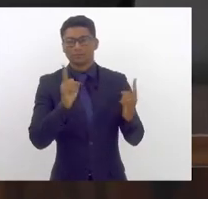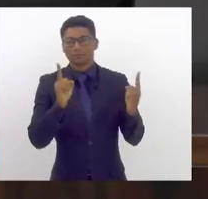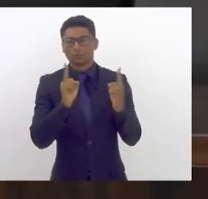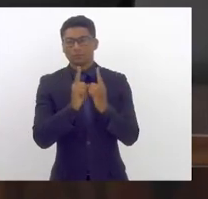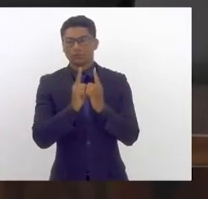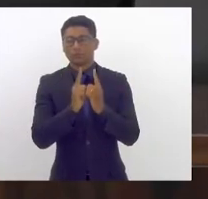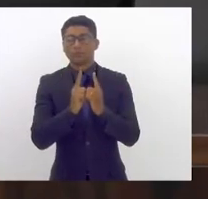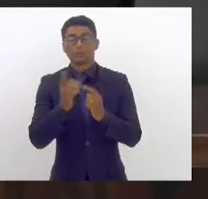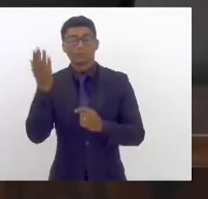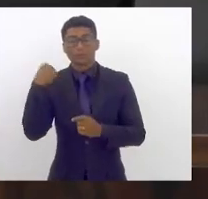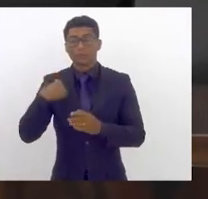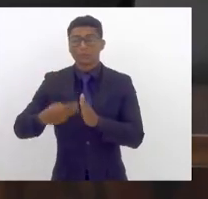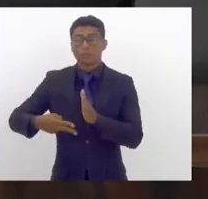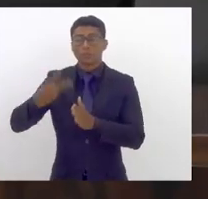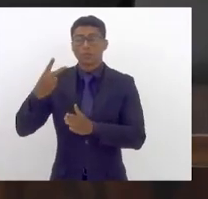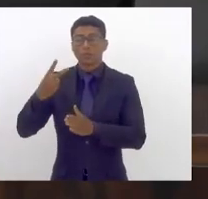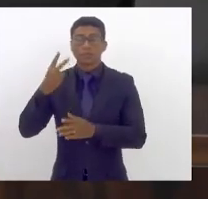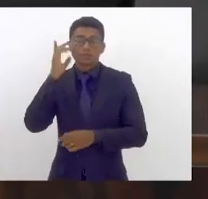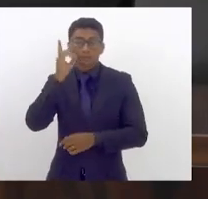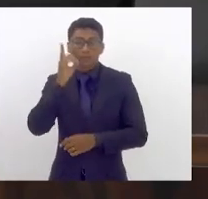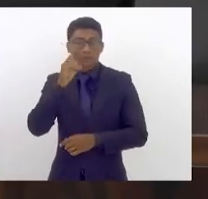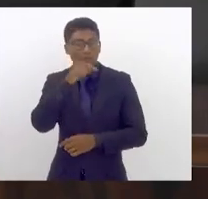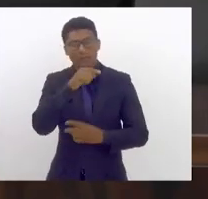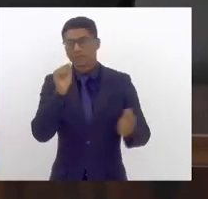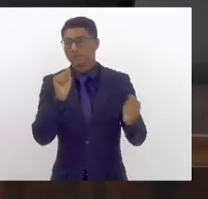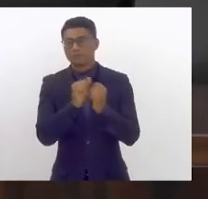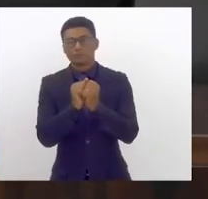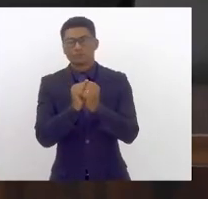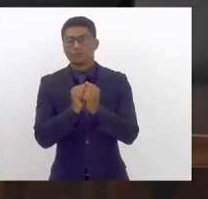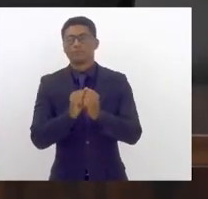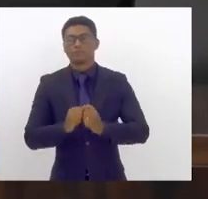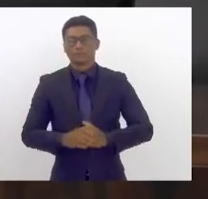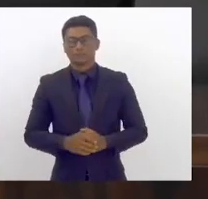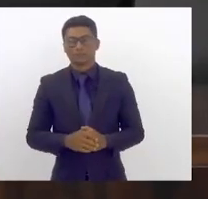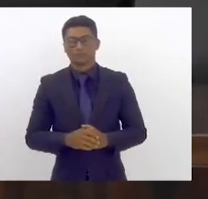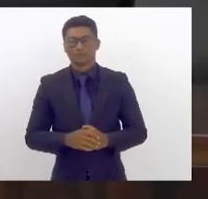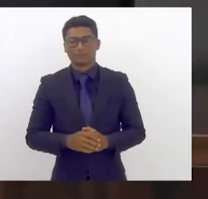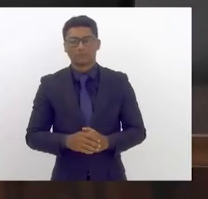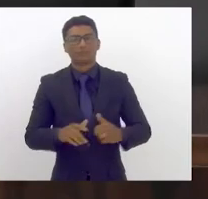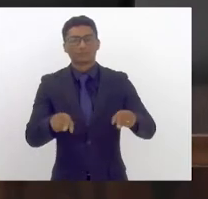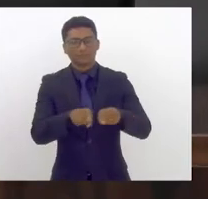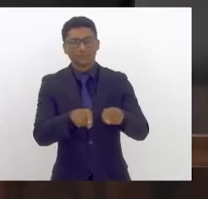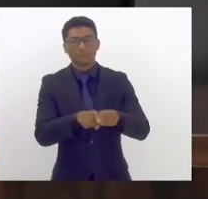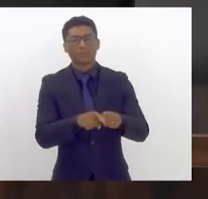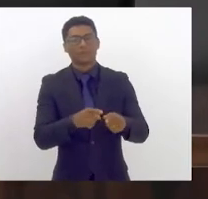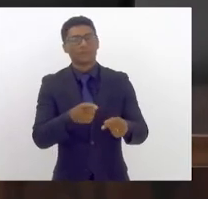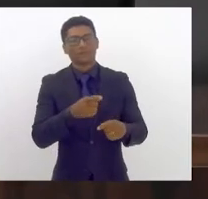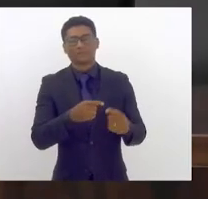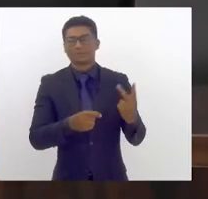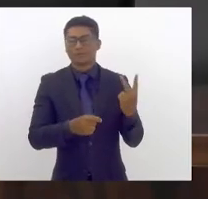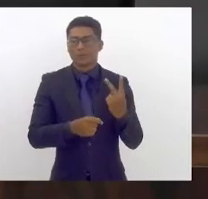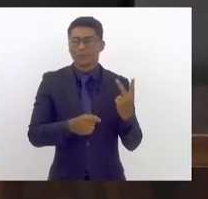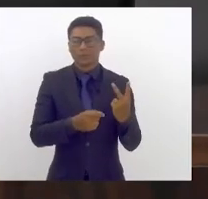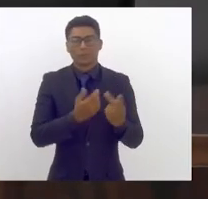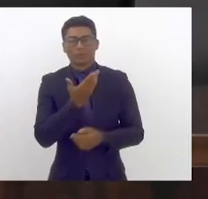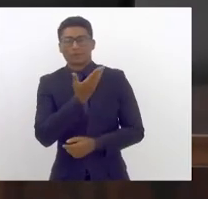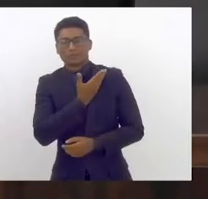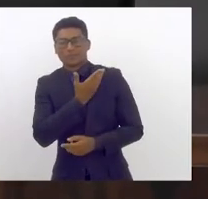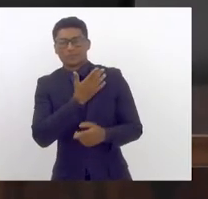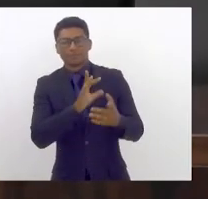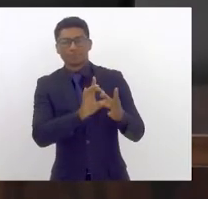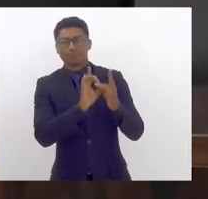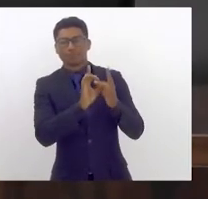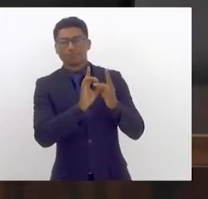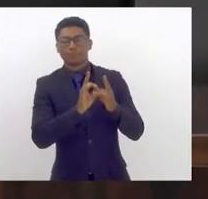desde o meu segundo mandato e que a gente tem também essa afinidade muito grande né de luta